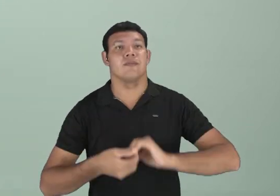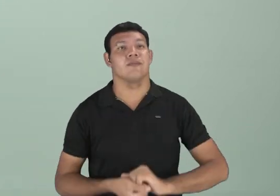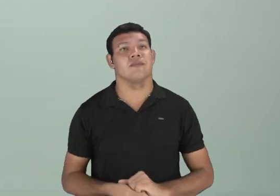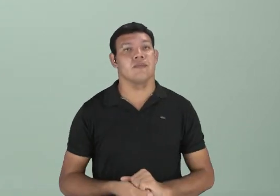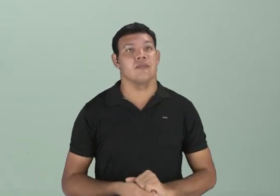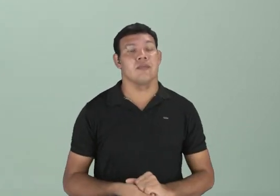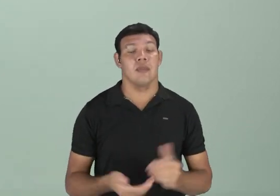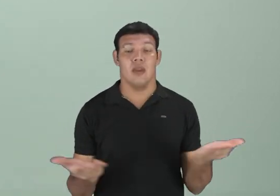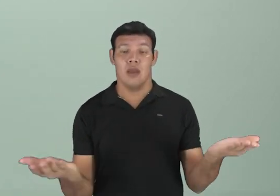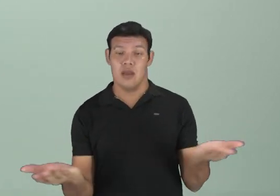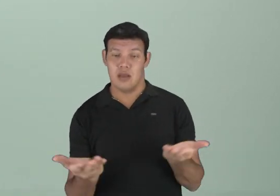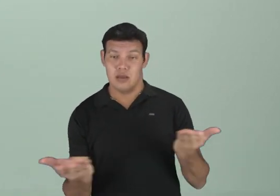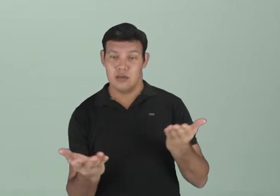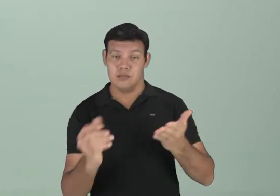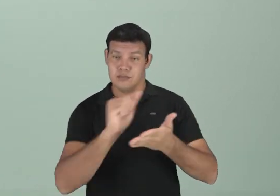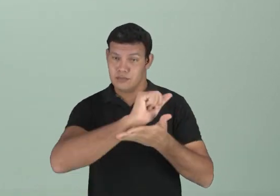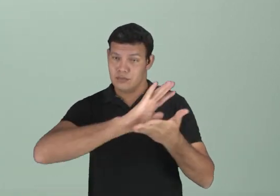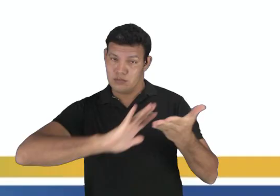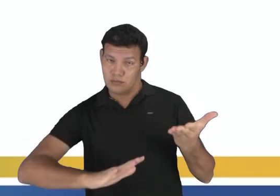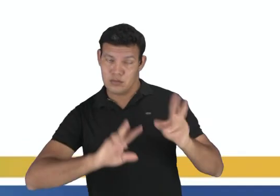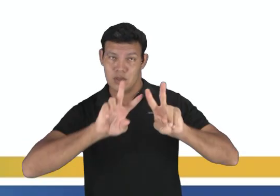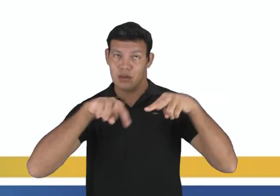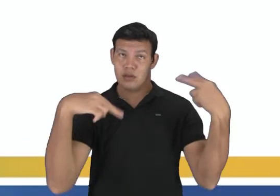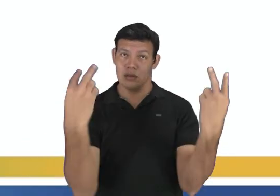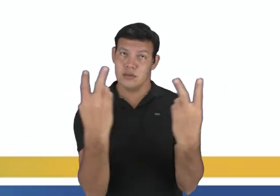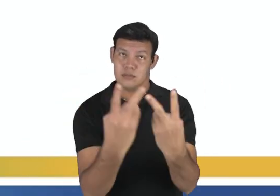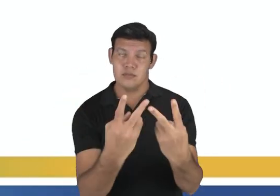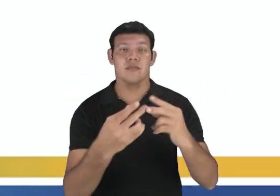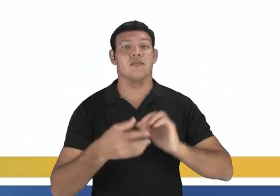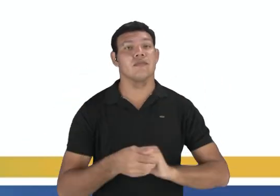Vamos agora a uma atividade da capacidade